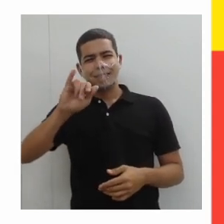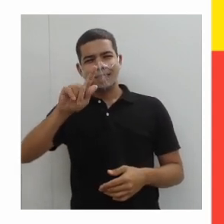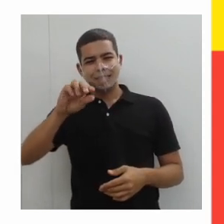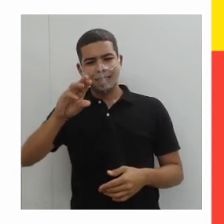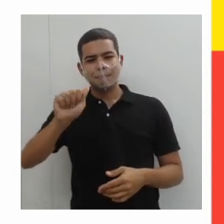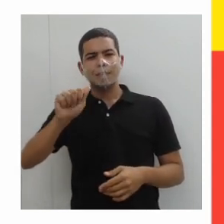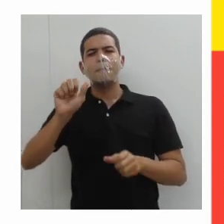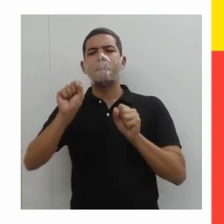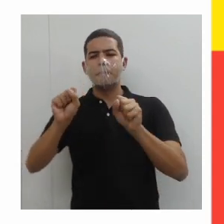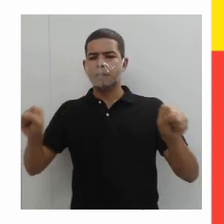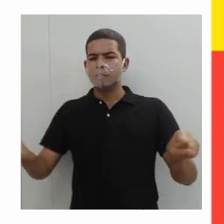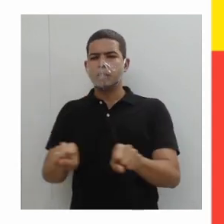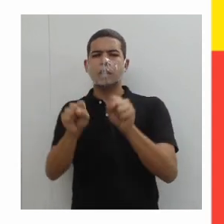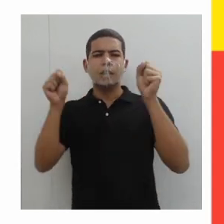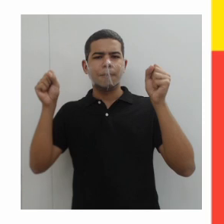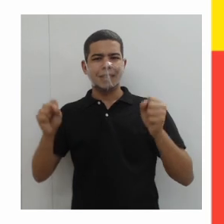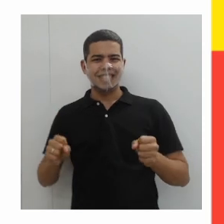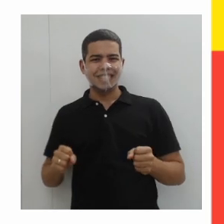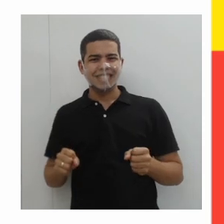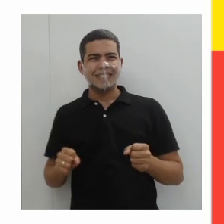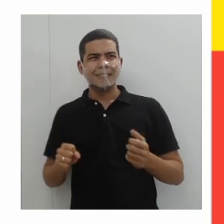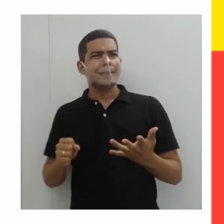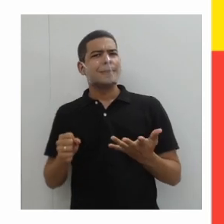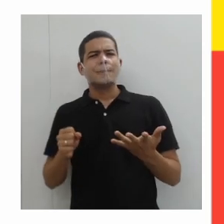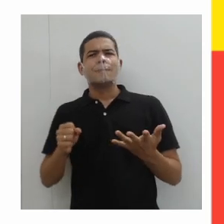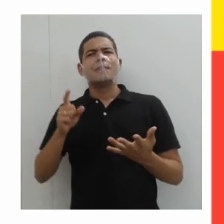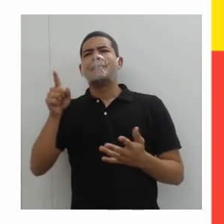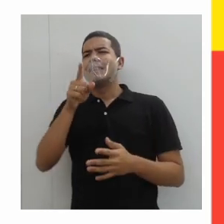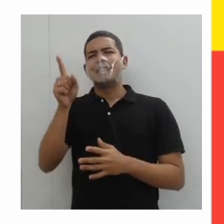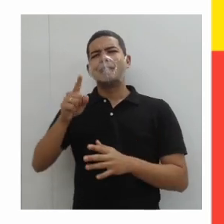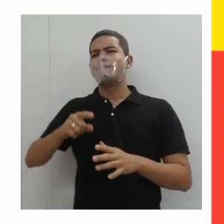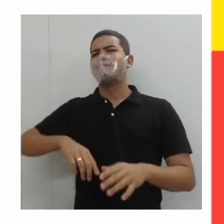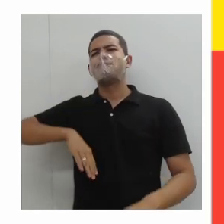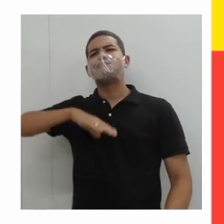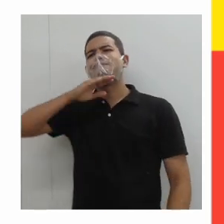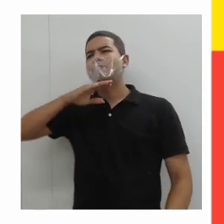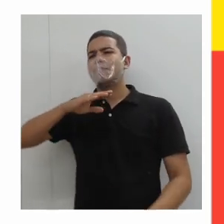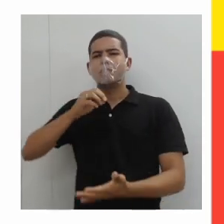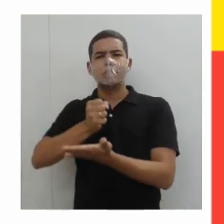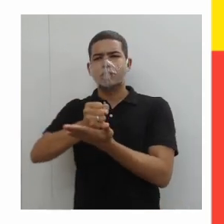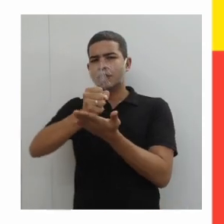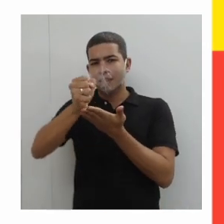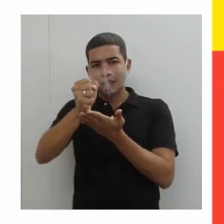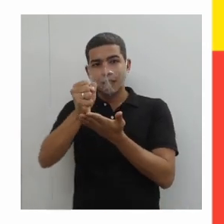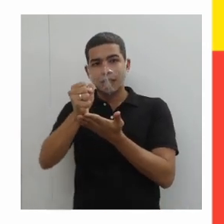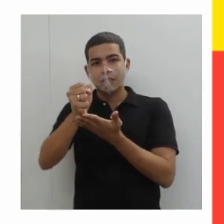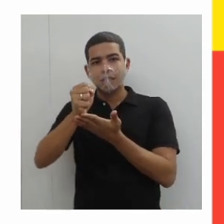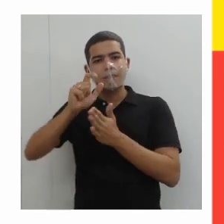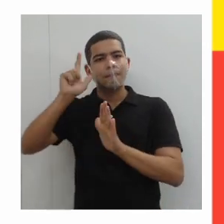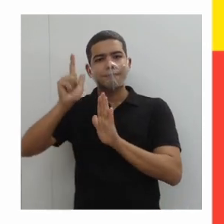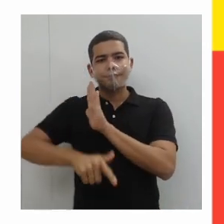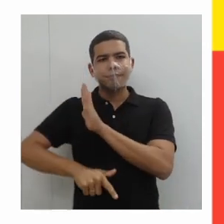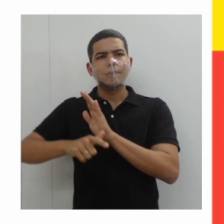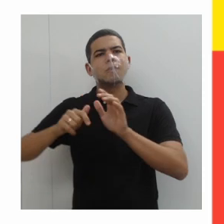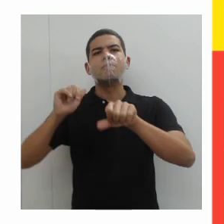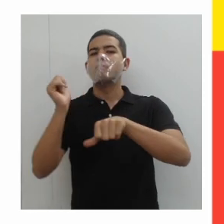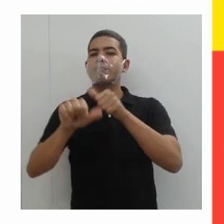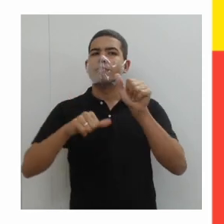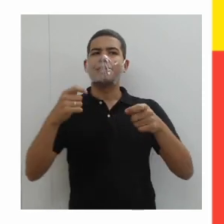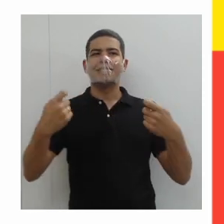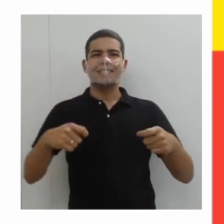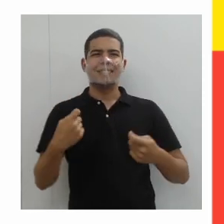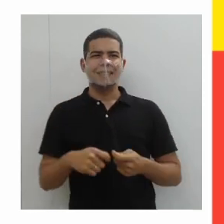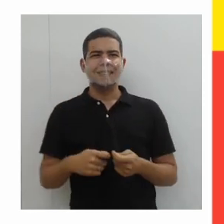ser quebrado. A partir do momento que a gente entende que um paradigma está superado, ele está historicamente superado, ele precisa ser transformado.